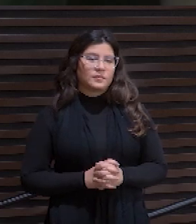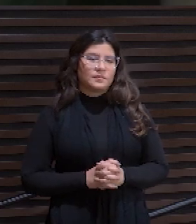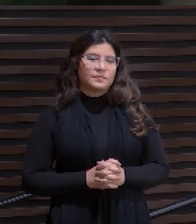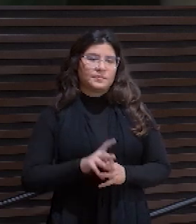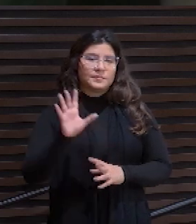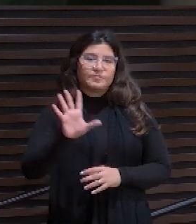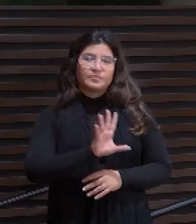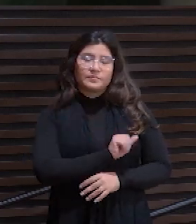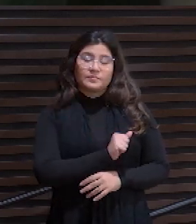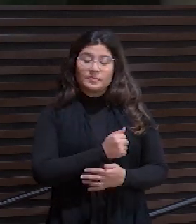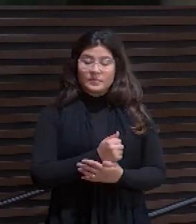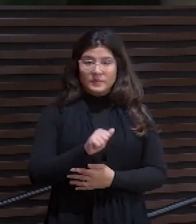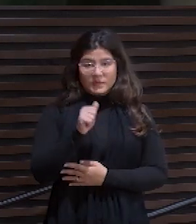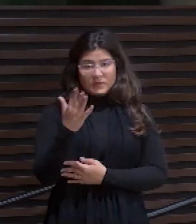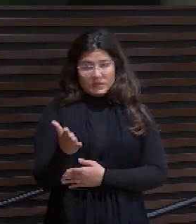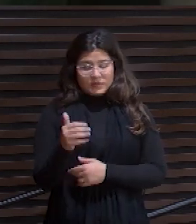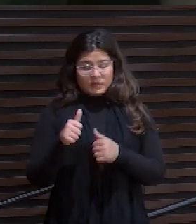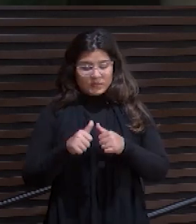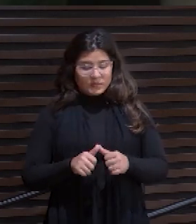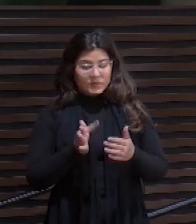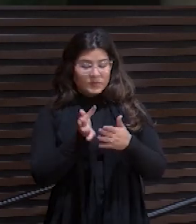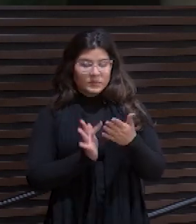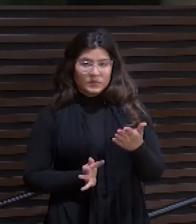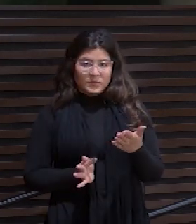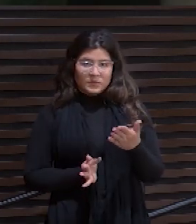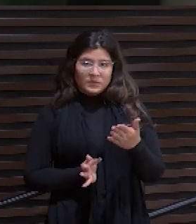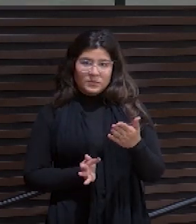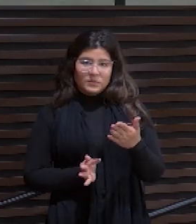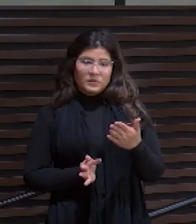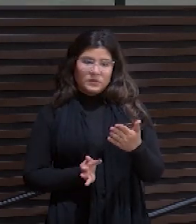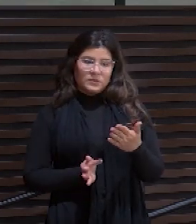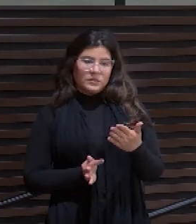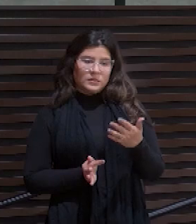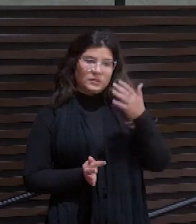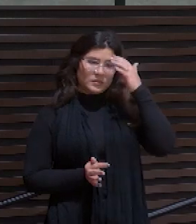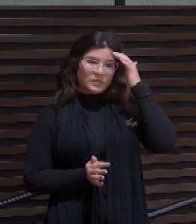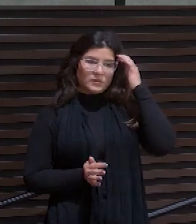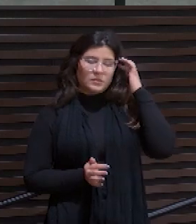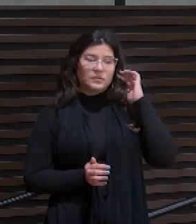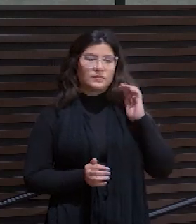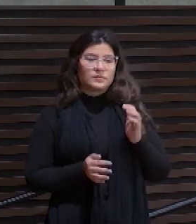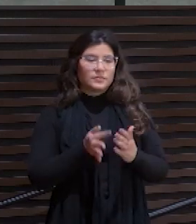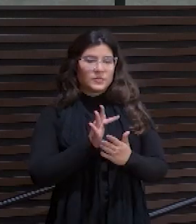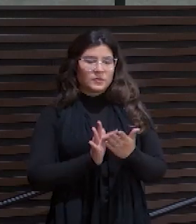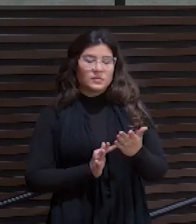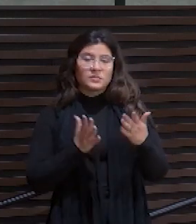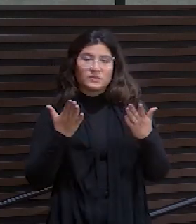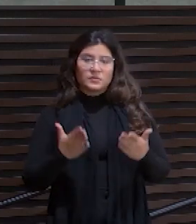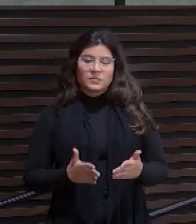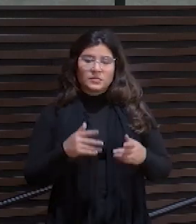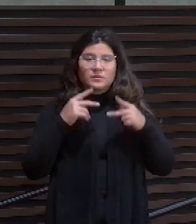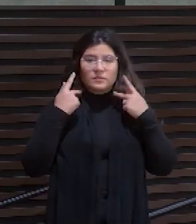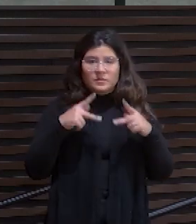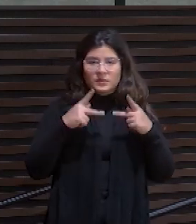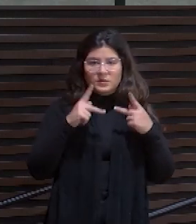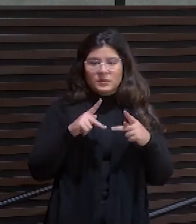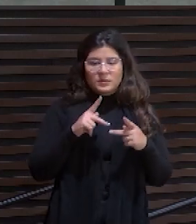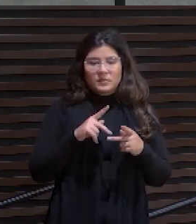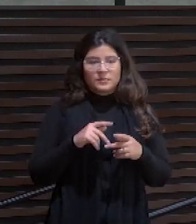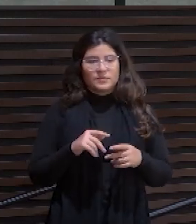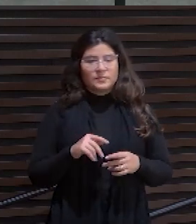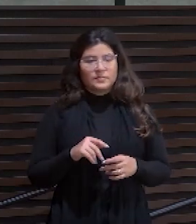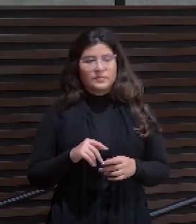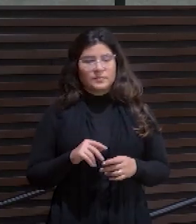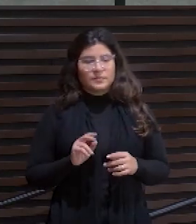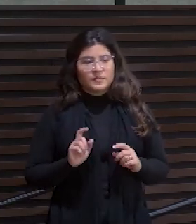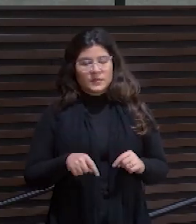Amados, então, esse texto, essa porção das Escrituras, é um texto que já foi pregado aqui algumas vezes, é um texto que vira e